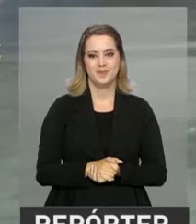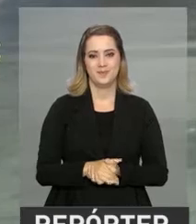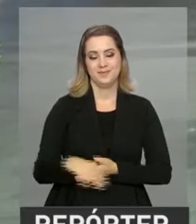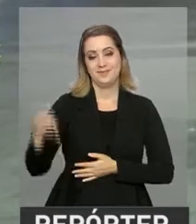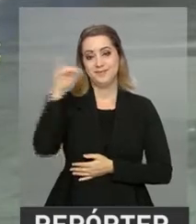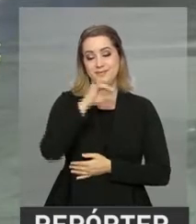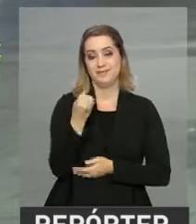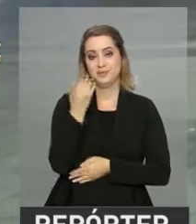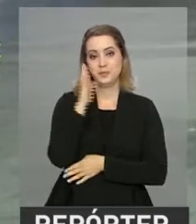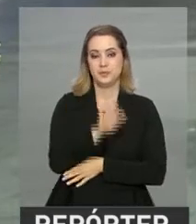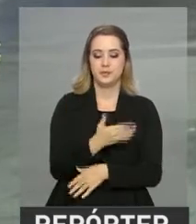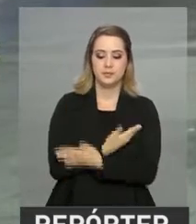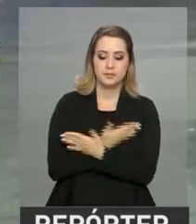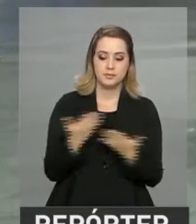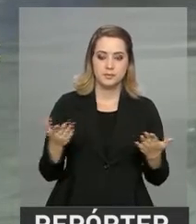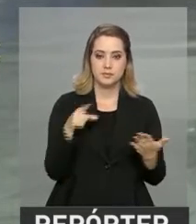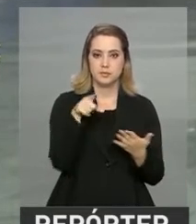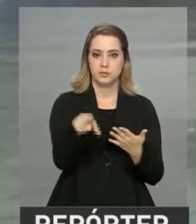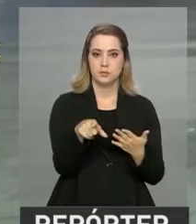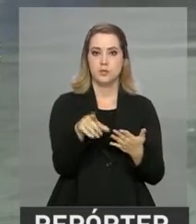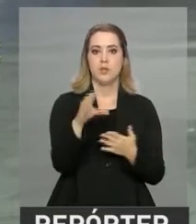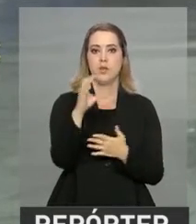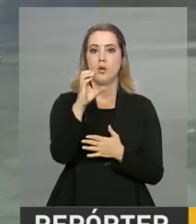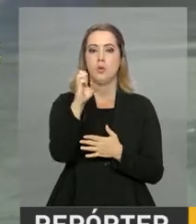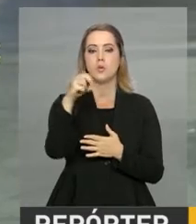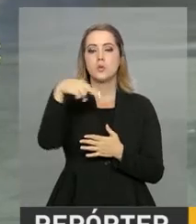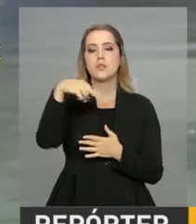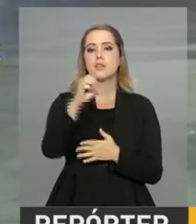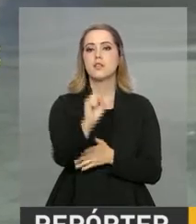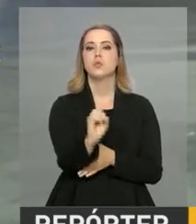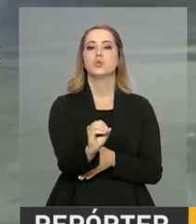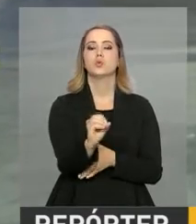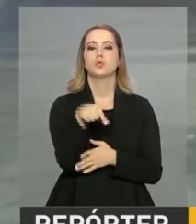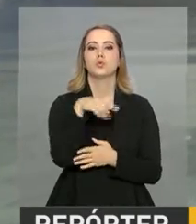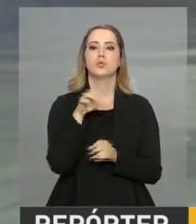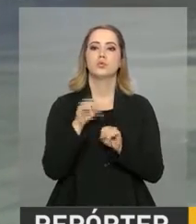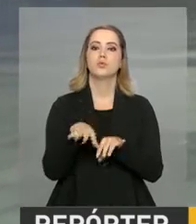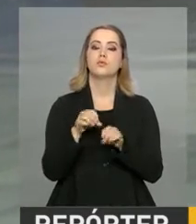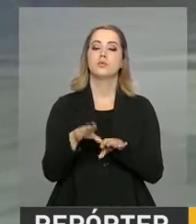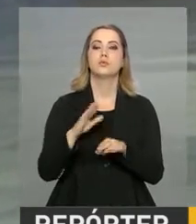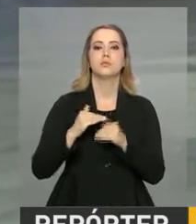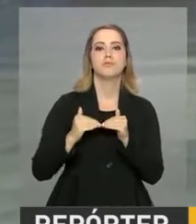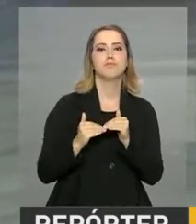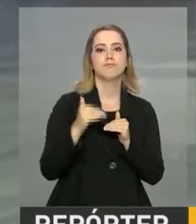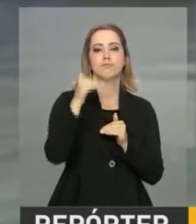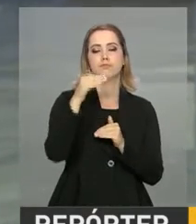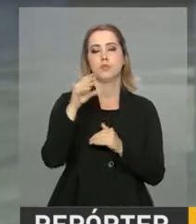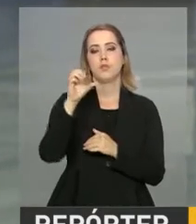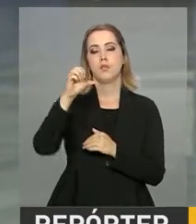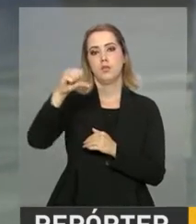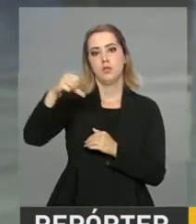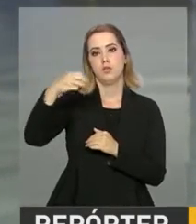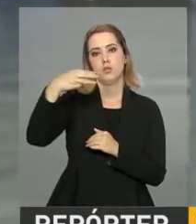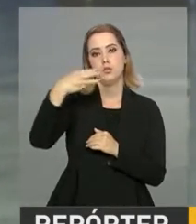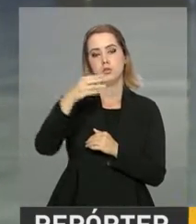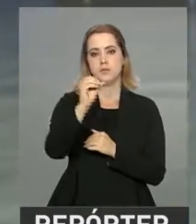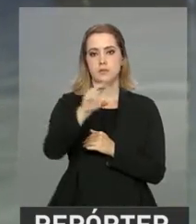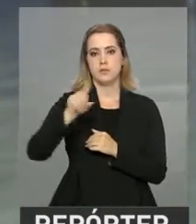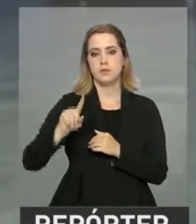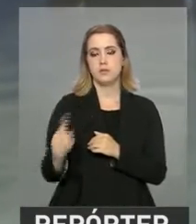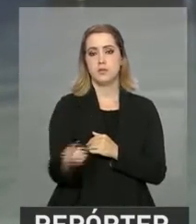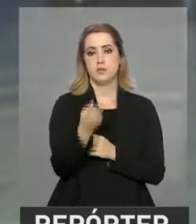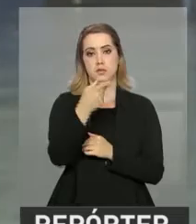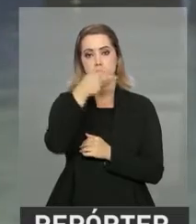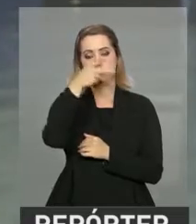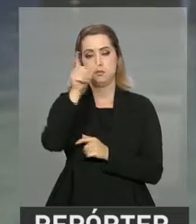José Luiz, boa tarde a todos. O Censo Escolar de 2015 registrou mais de 930 mil matrículas